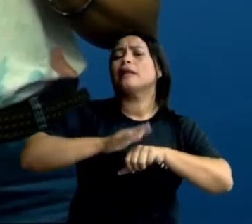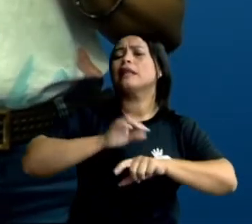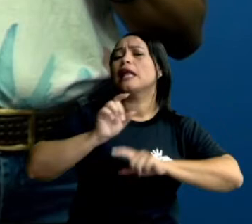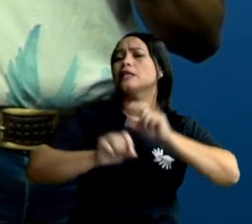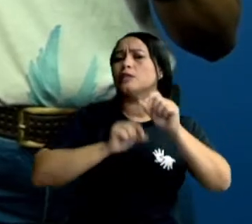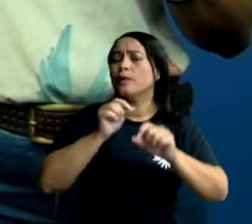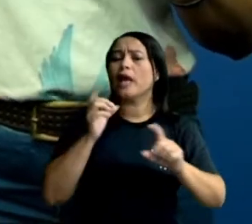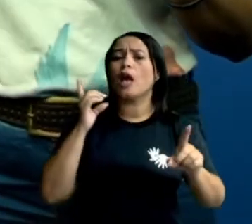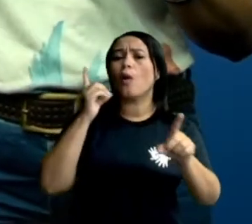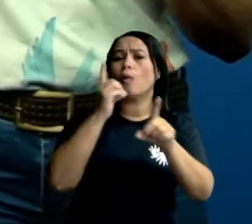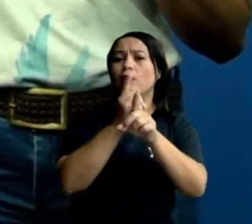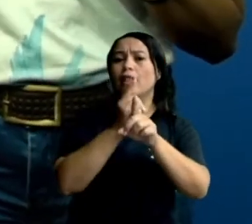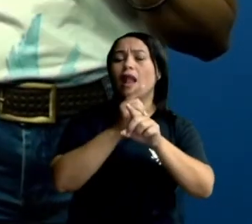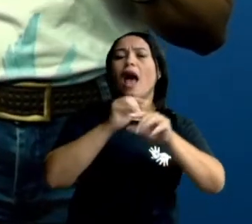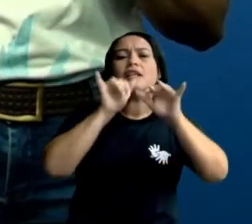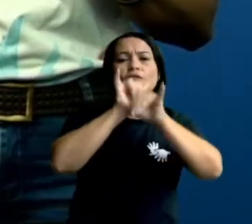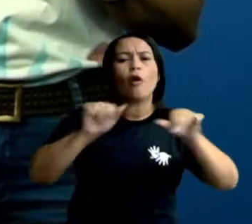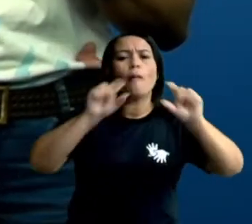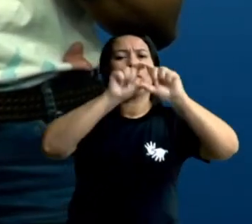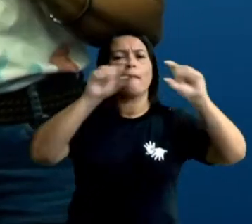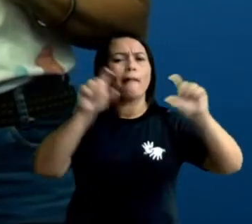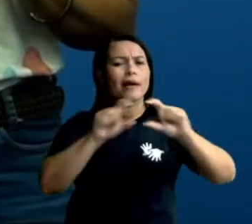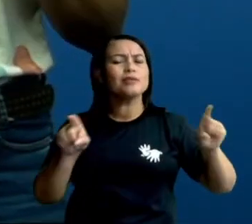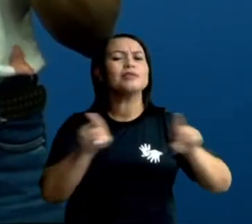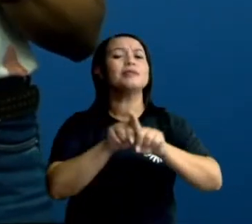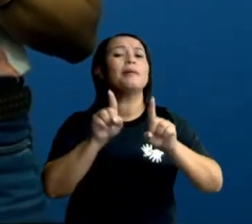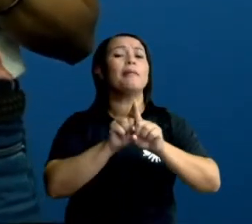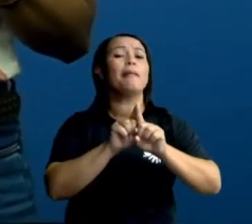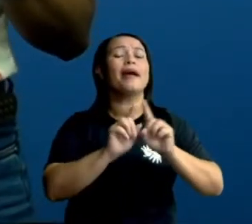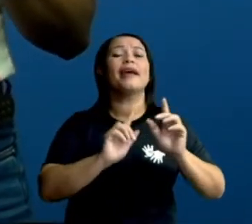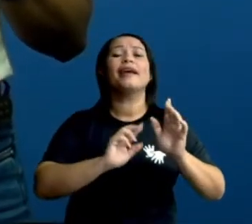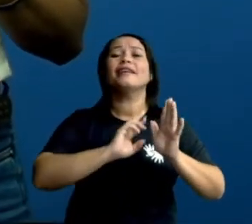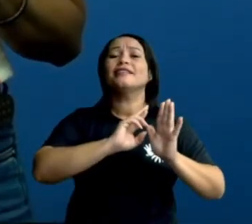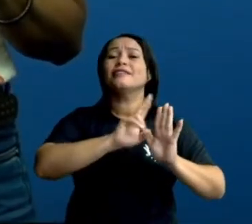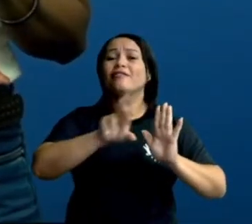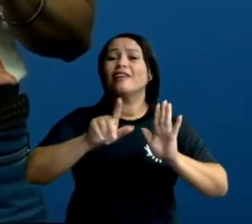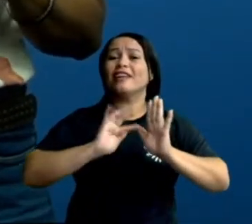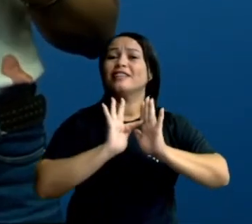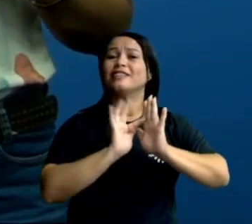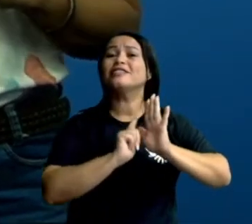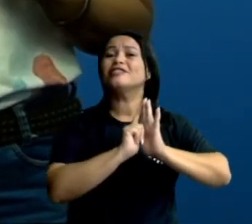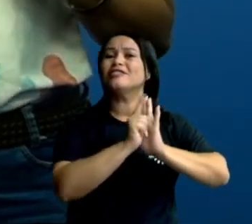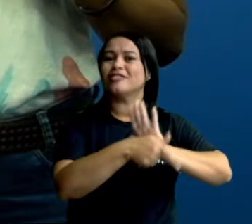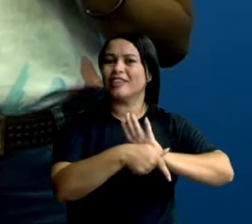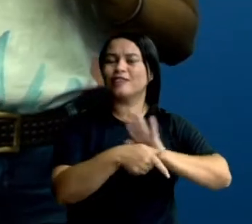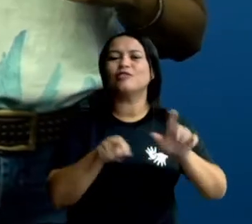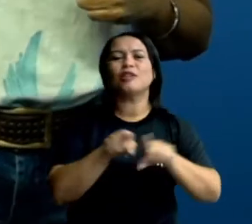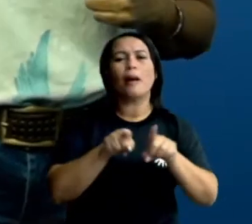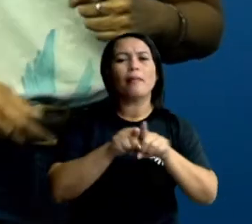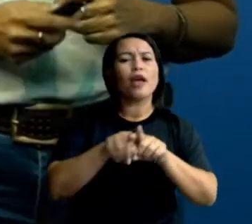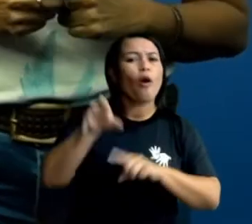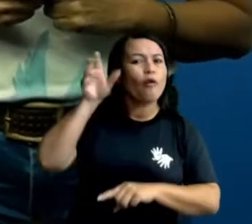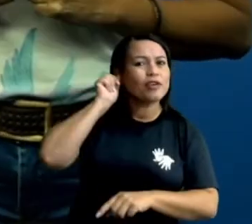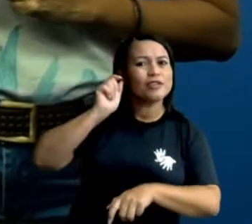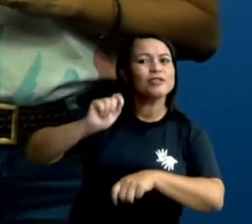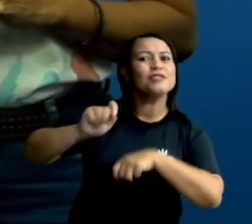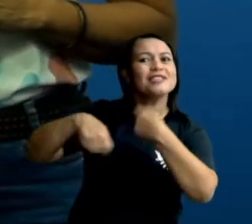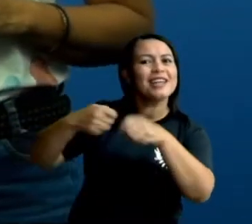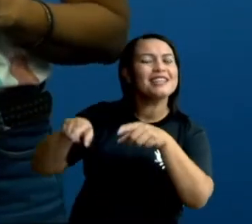localizar informações explícitas em diferentes gêneros lidos, ouvidos e sinalizados. E relacionar textos